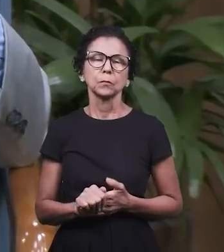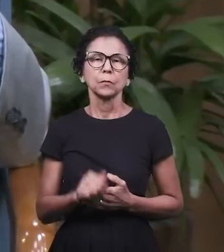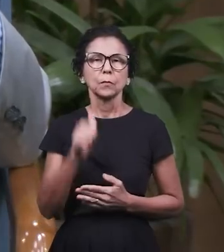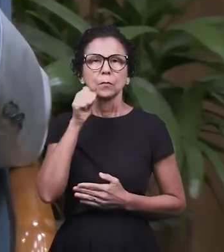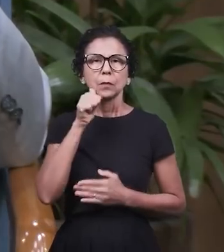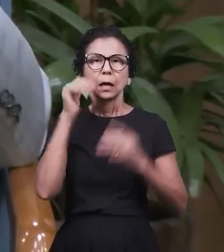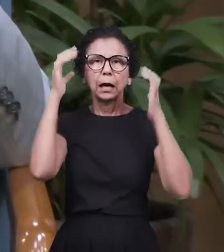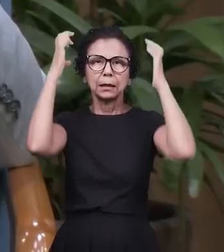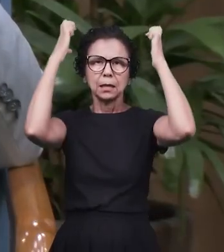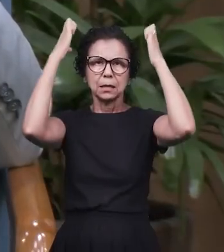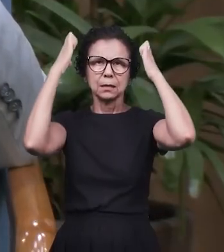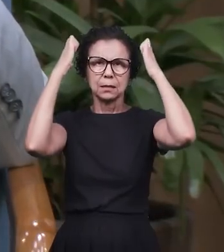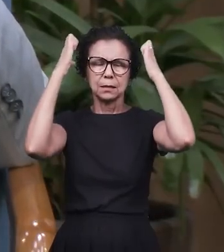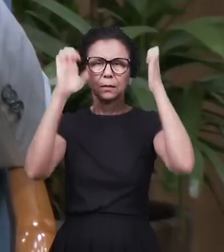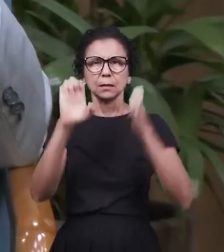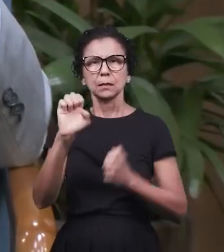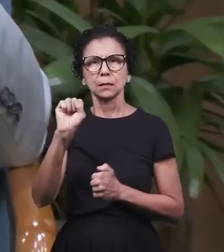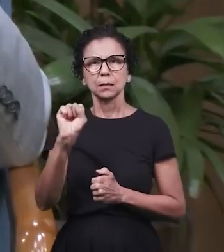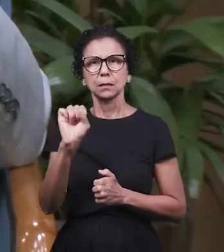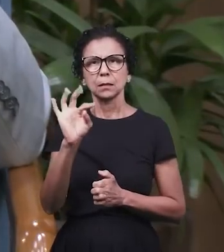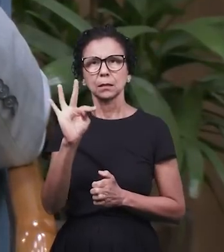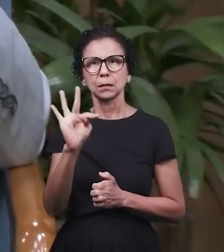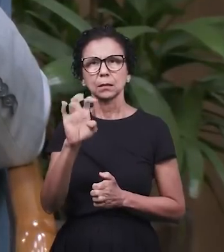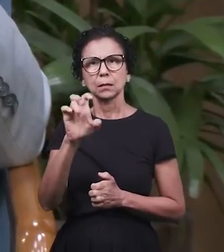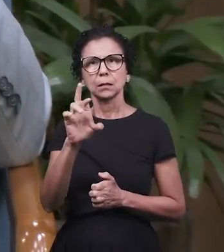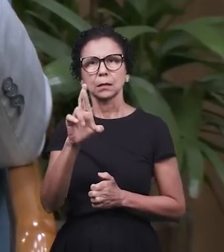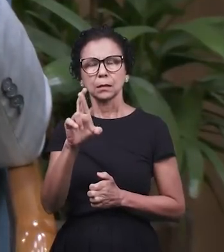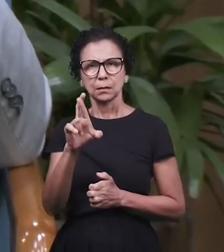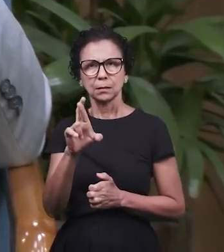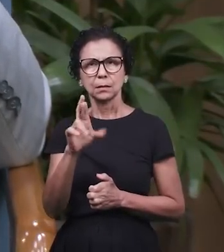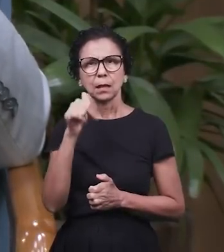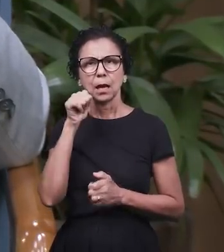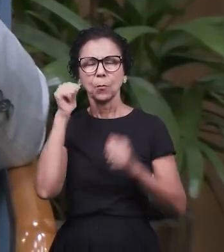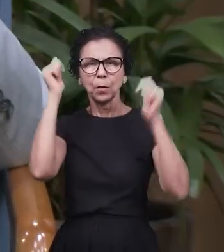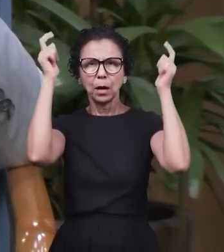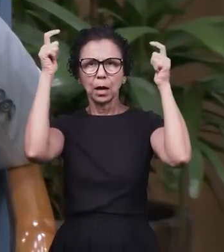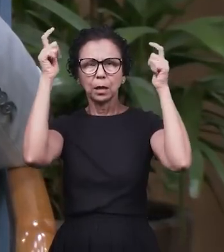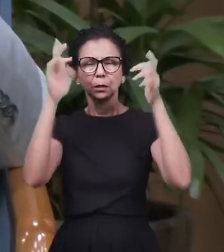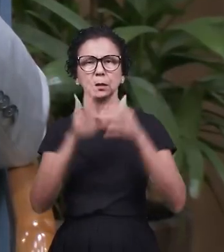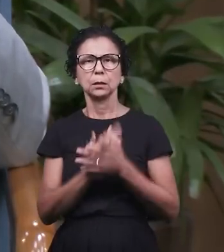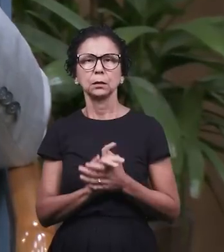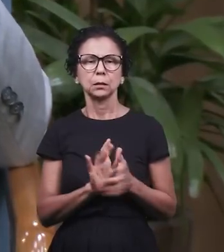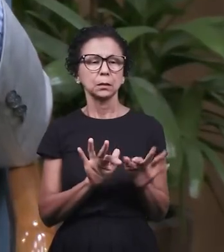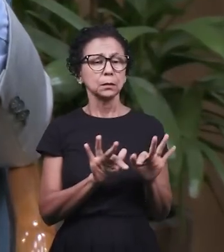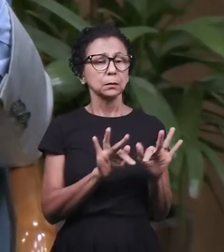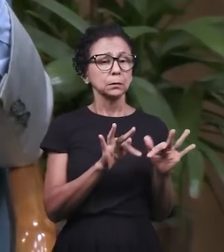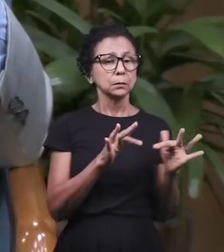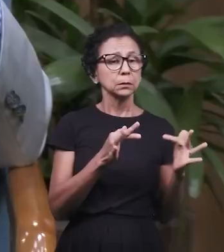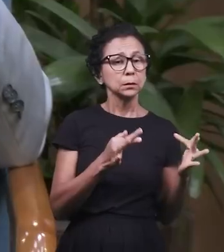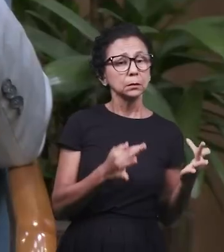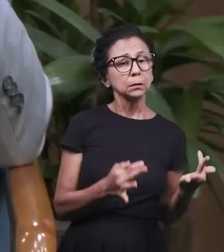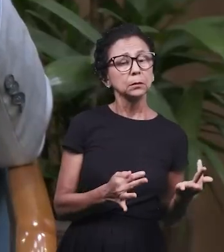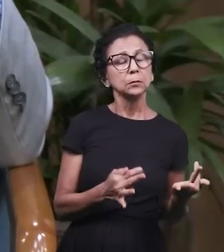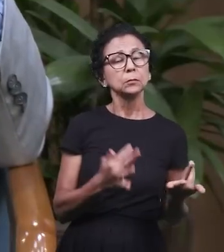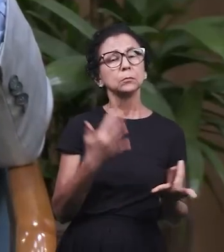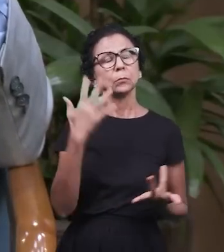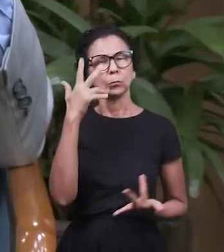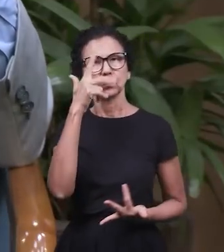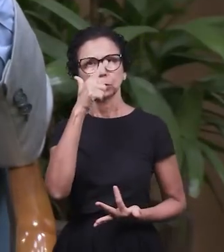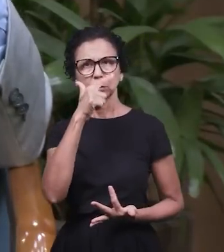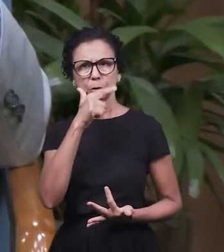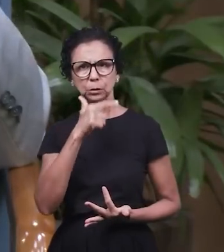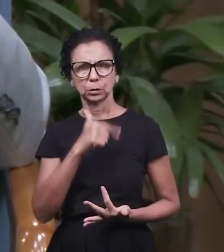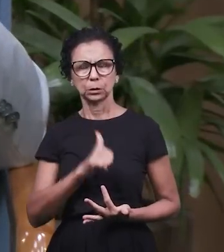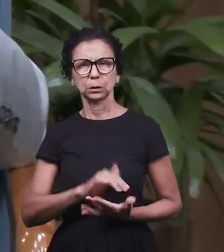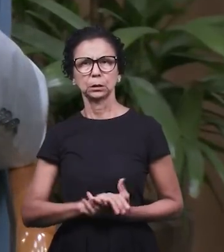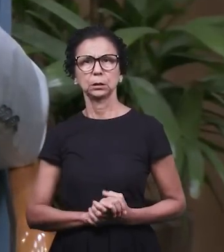Esther, né? Quer dizer, alguém que sobressaiu pela postura simples, bela, mas ao